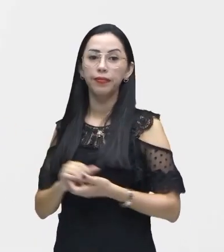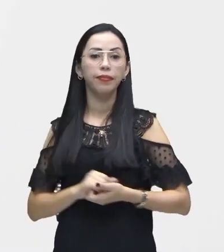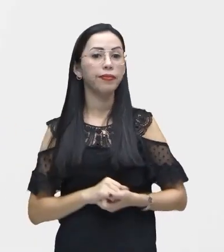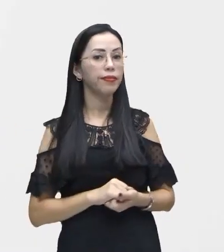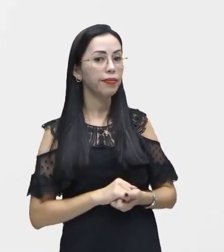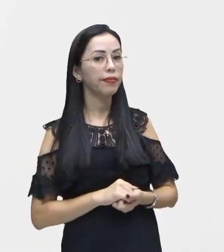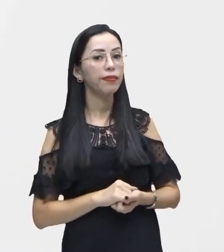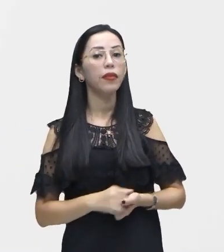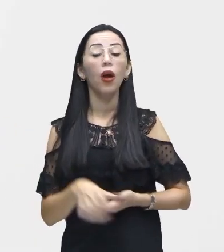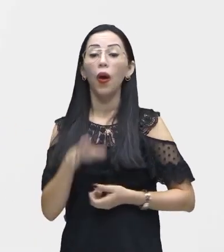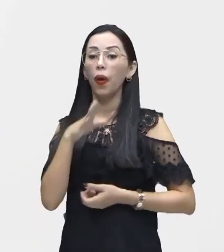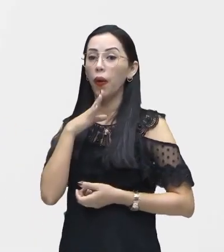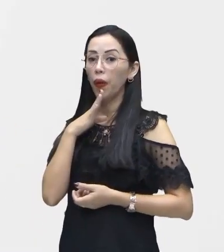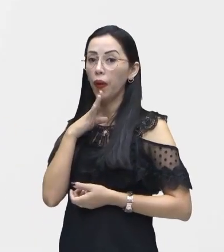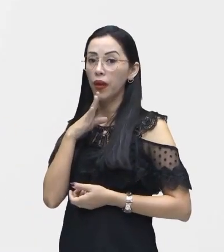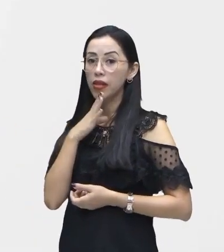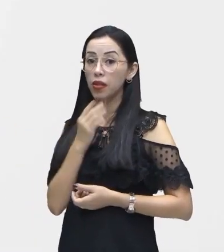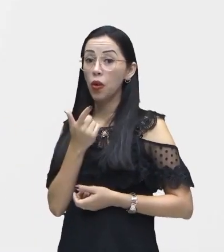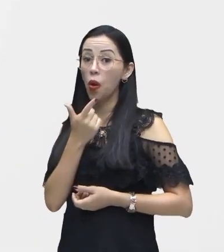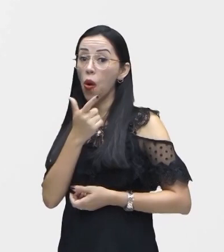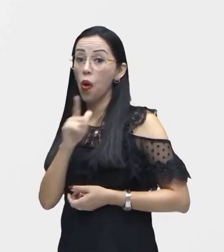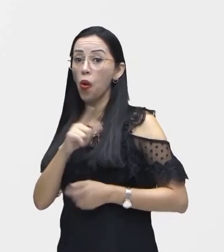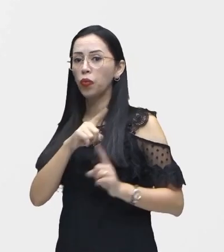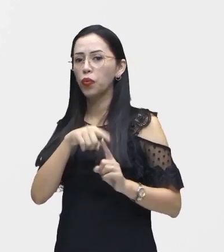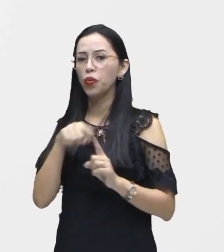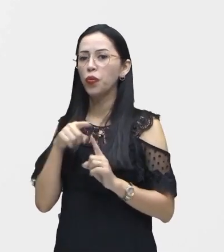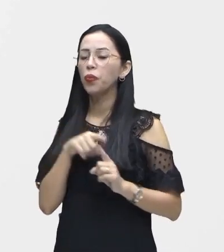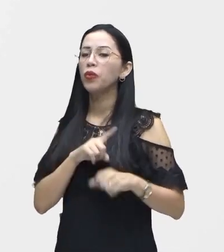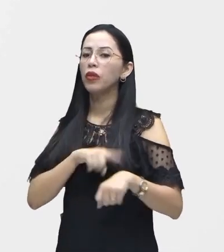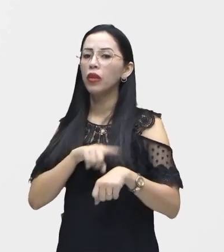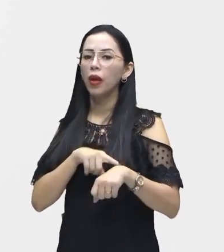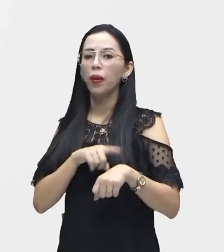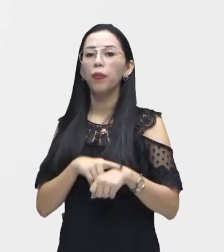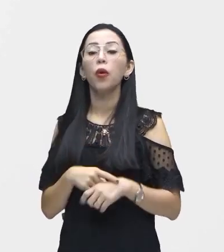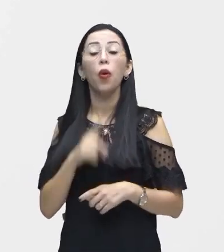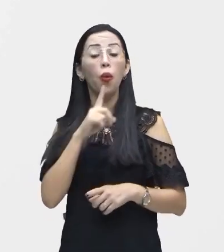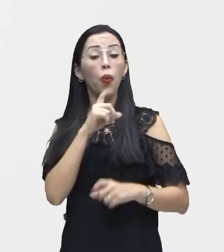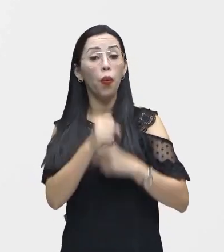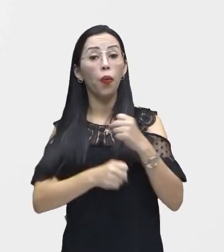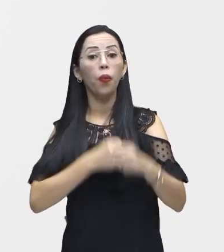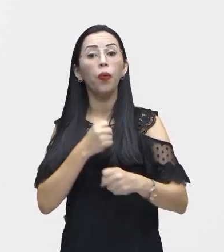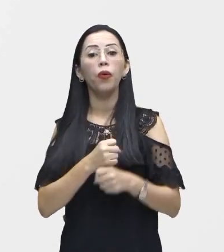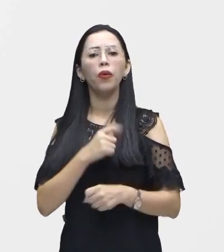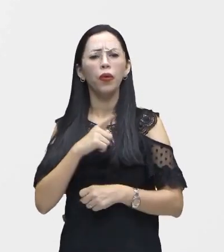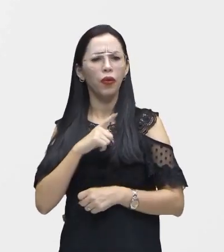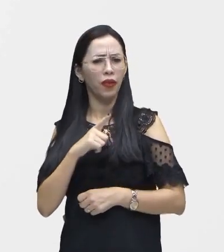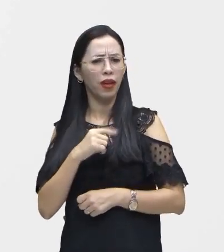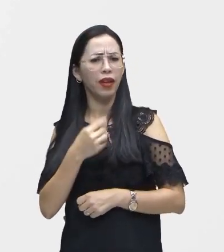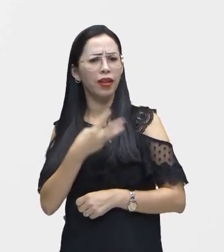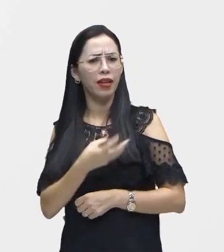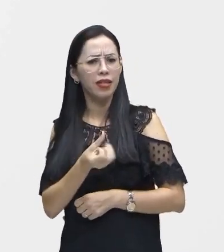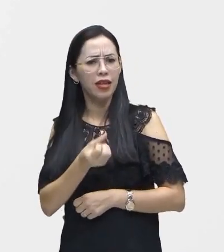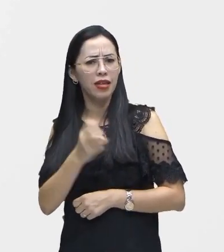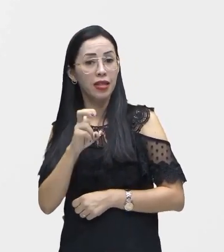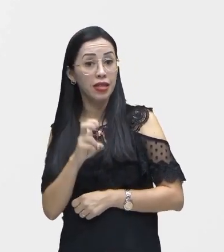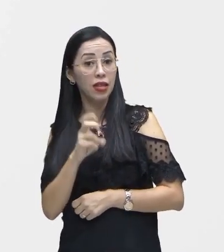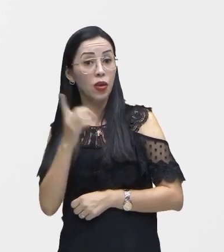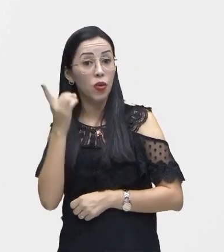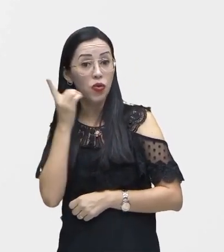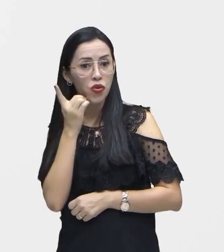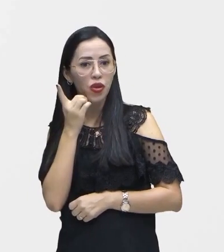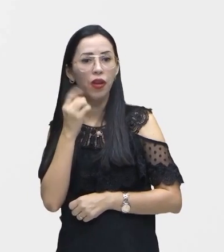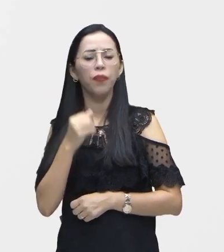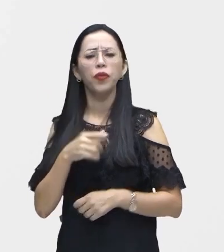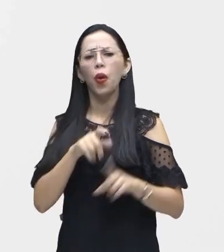Conhecendo outras unidades de tempo. Bom, um ano tem 365 dias. Um mês